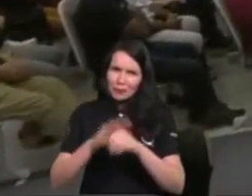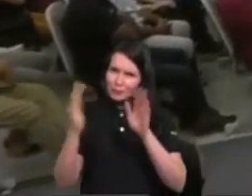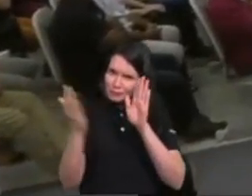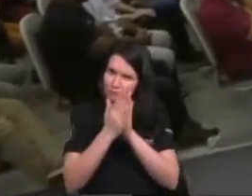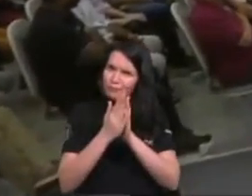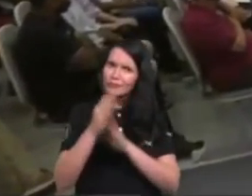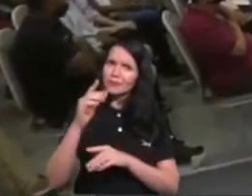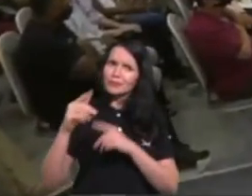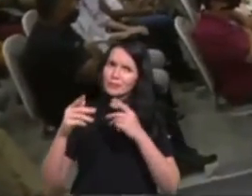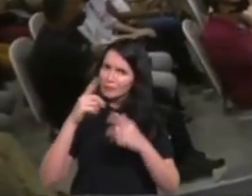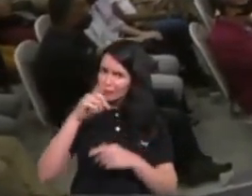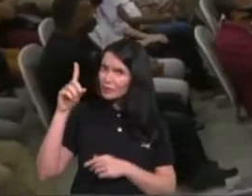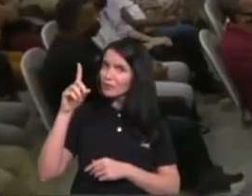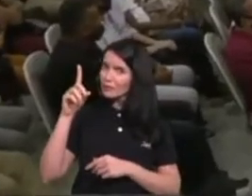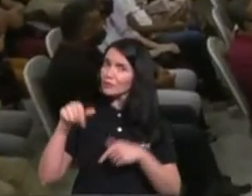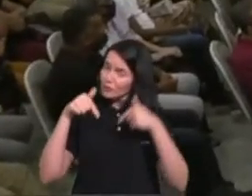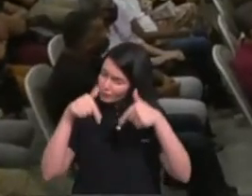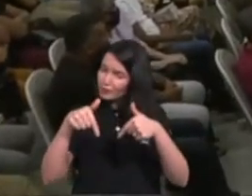tu faz